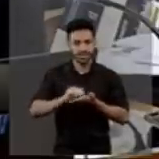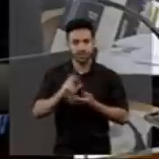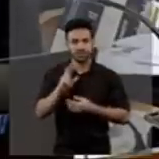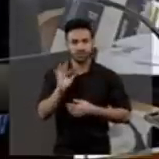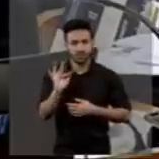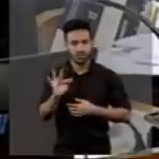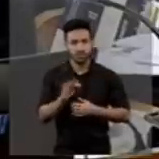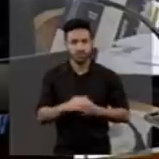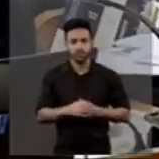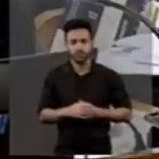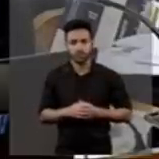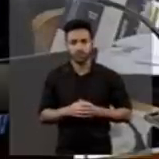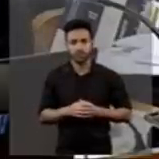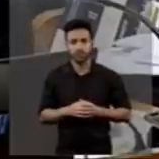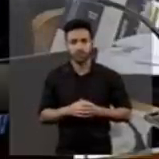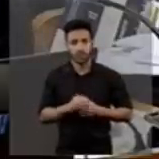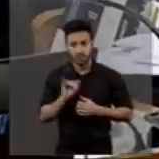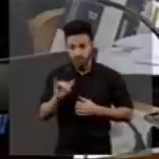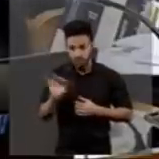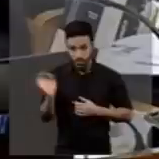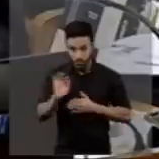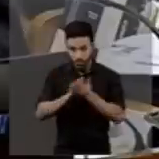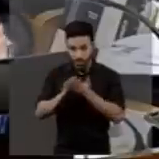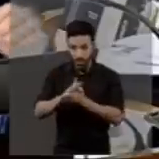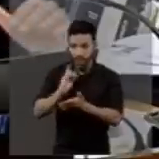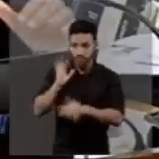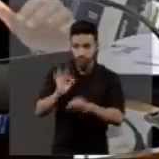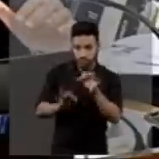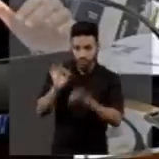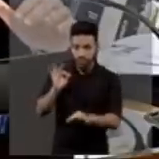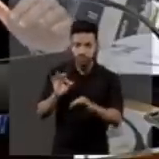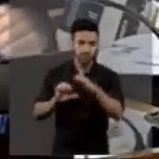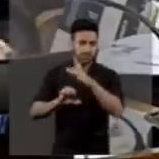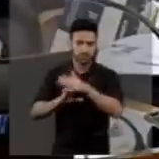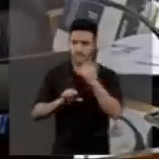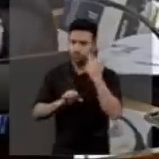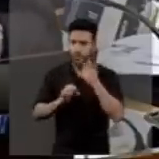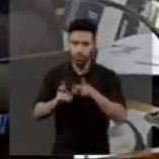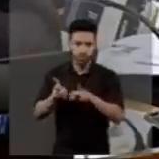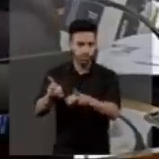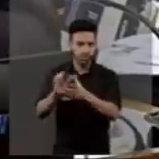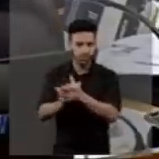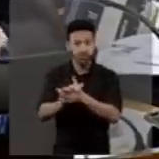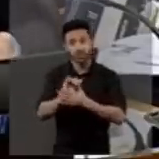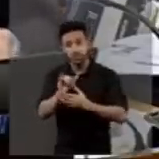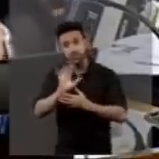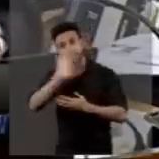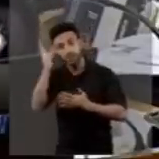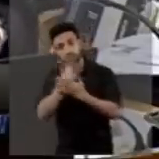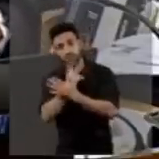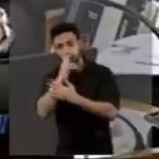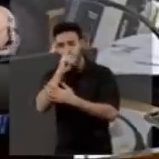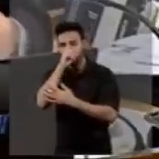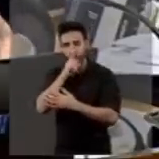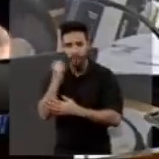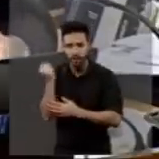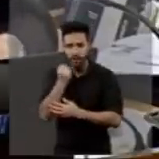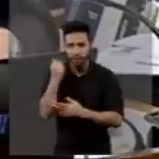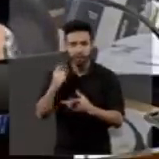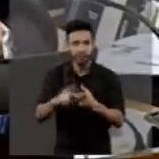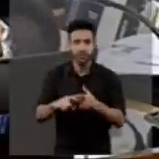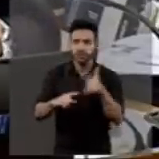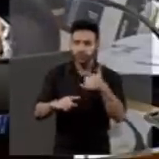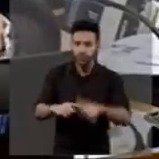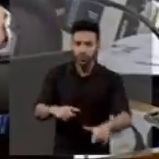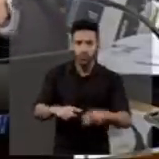Federal, enquanto ele não julgar, a empresa continua funcionando. Se a situação é grave, se a situação é